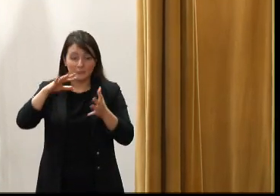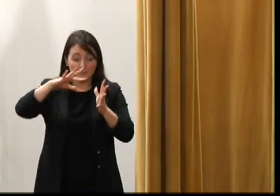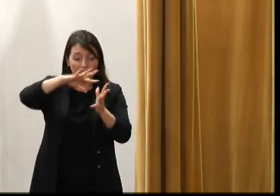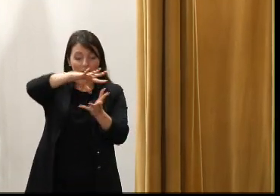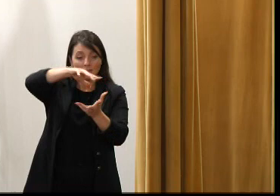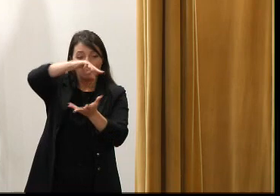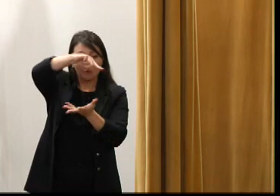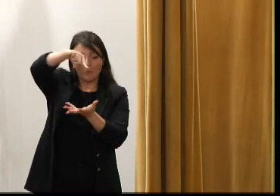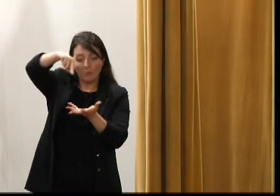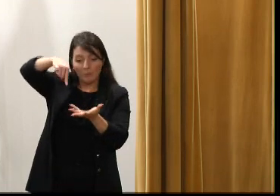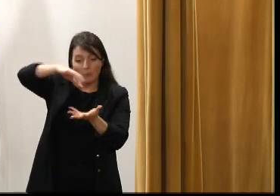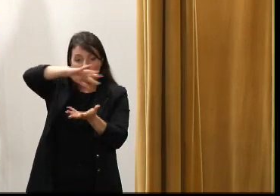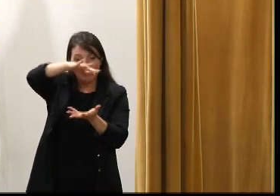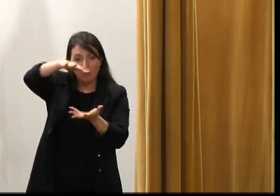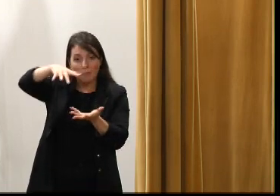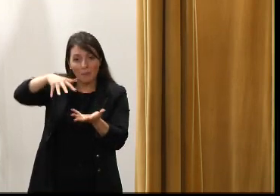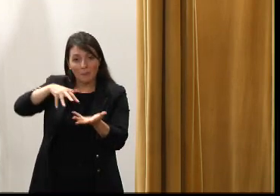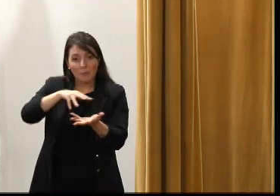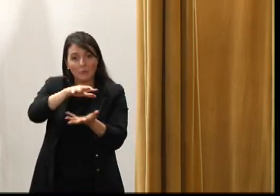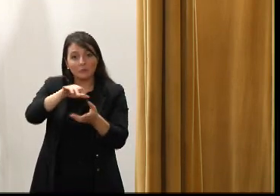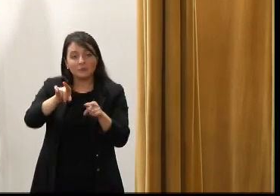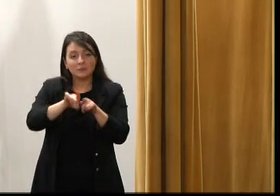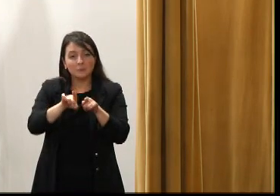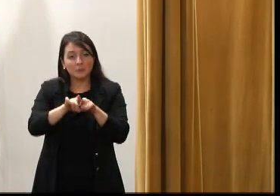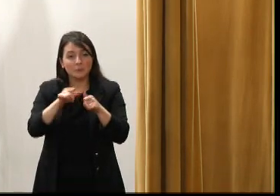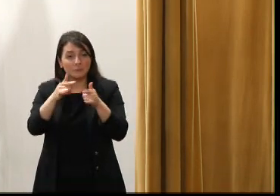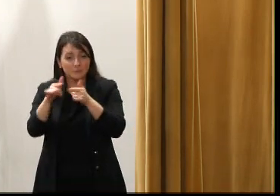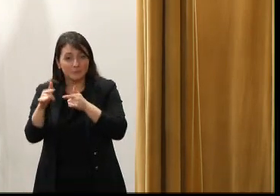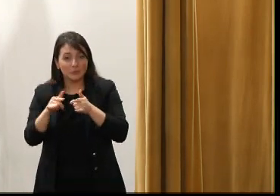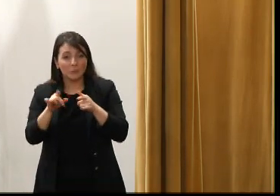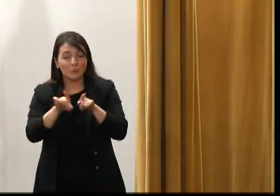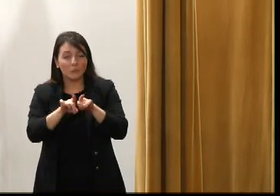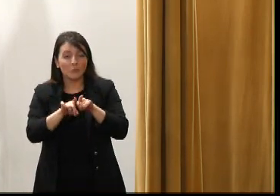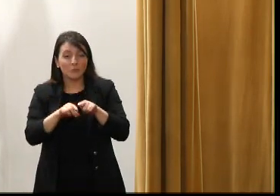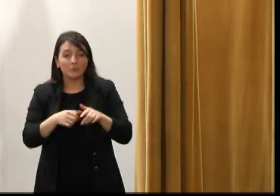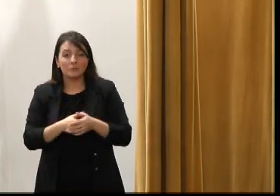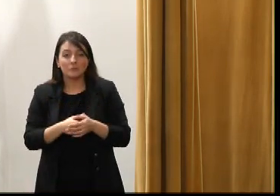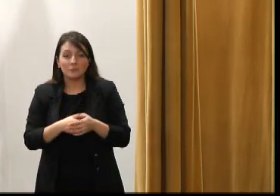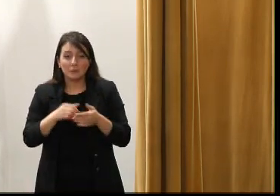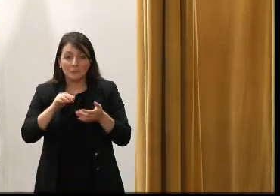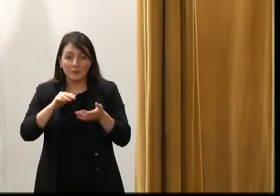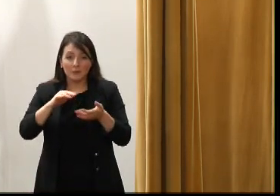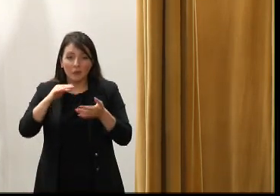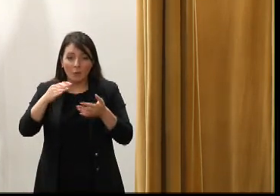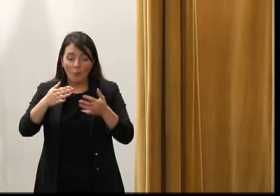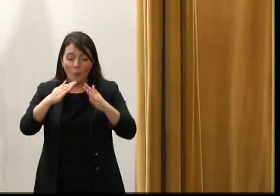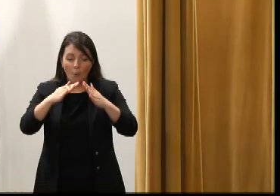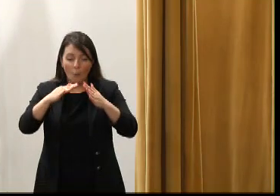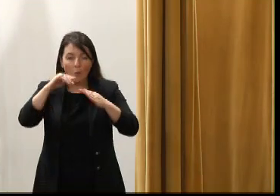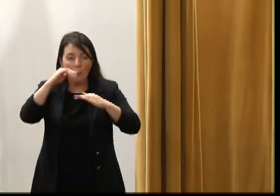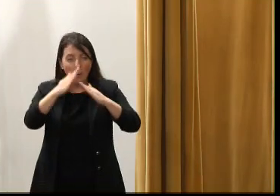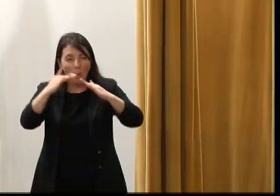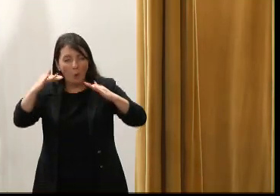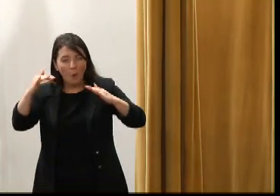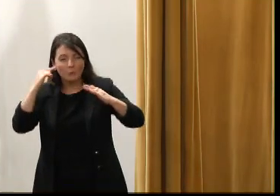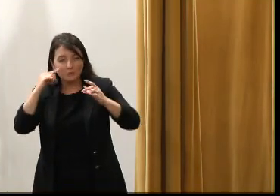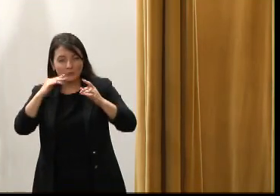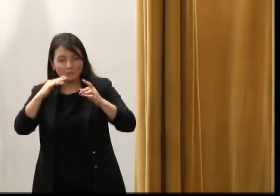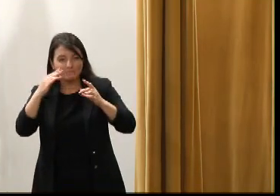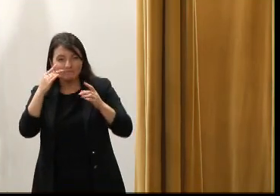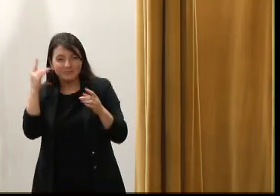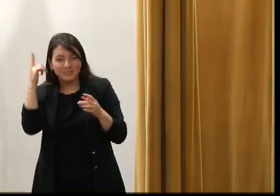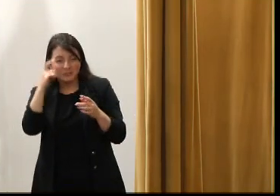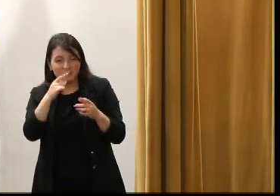obliquidade, precessão dos equinócios. Isso aqui em comprimentos de onda diferentes, que dão ciclos relativamente